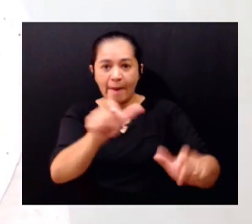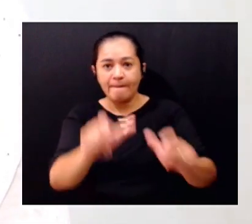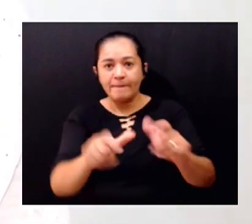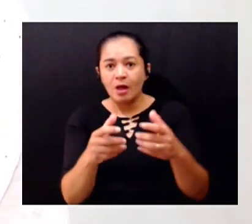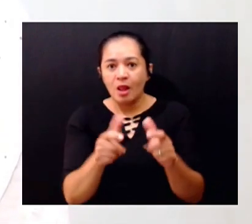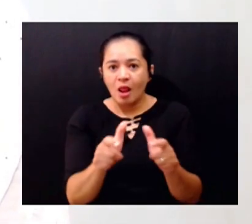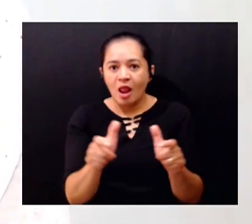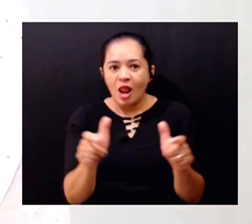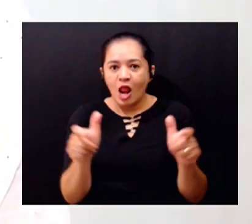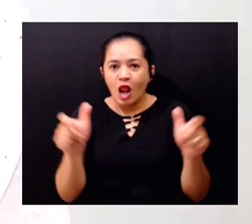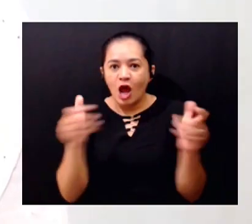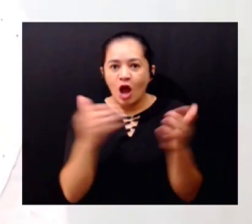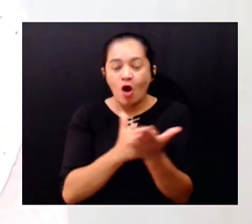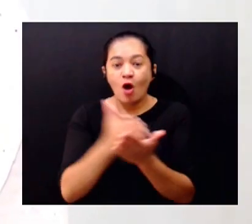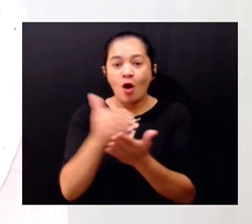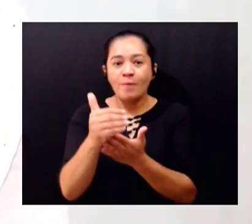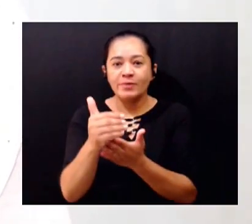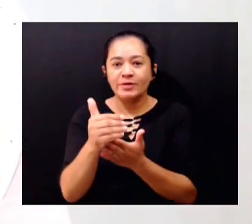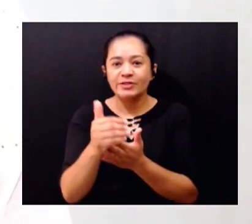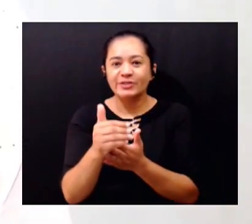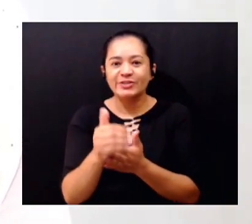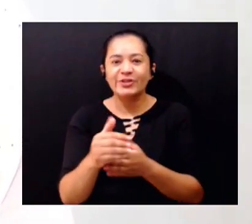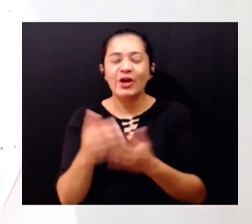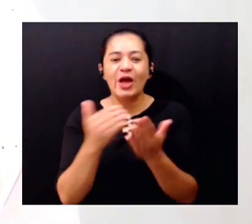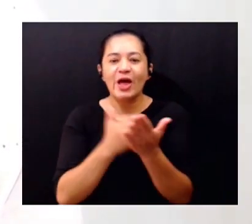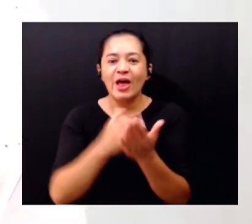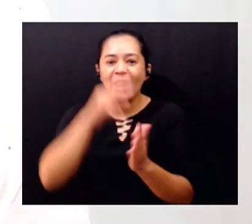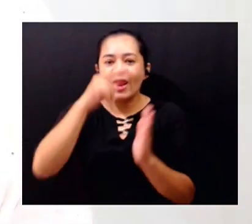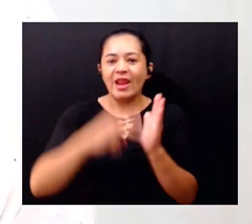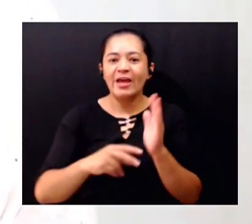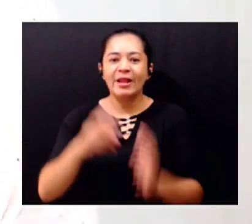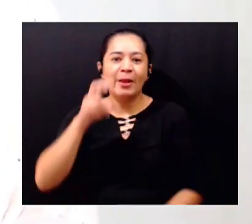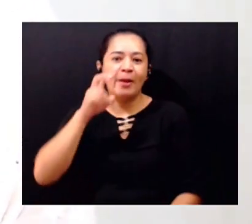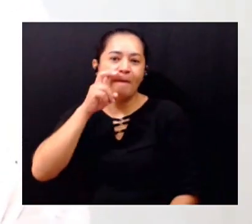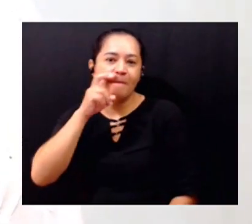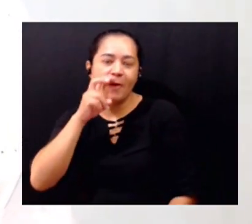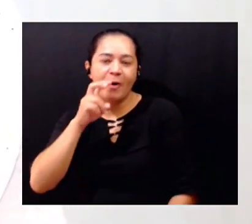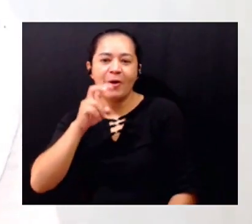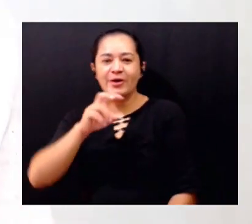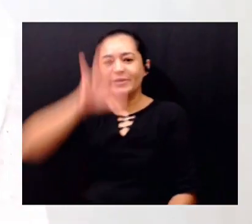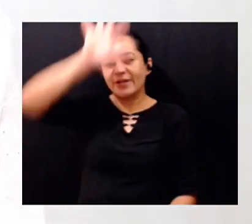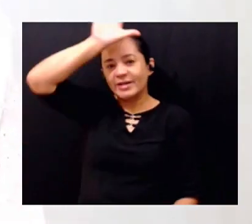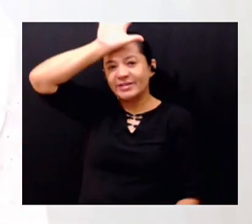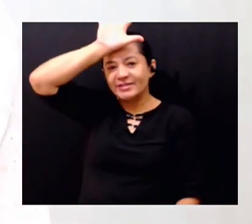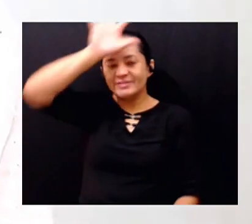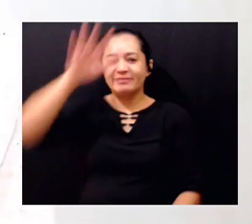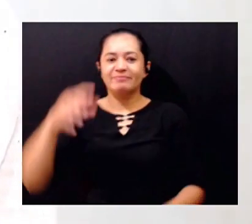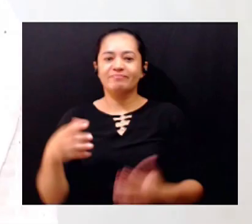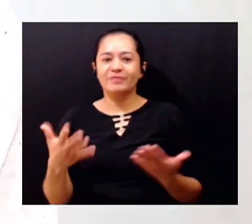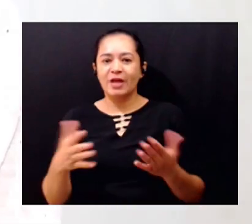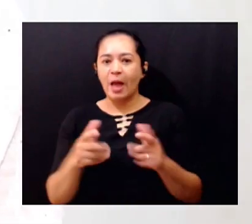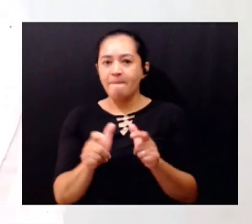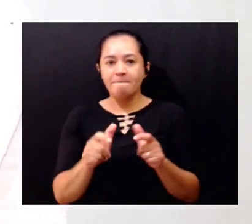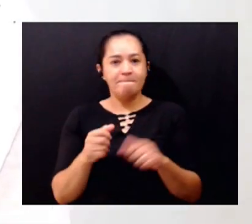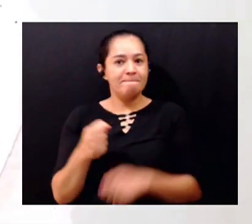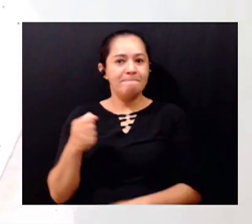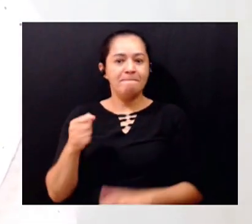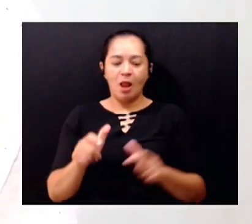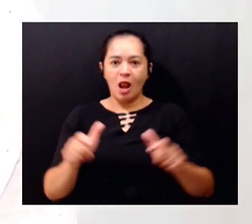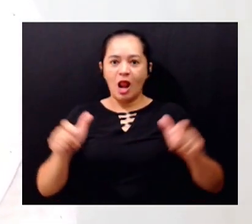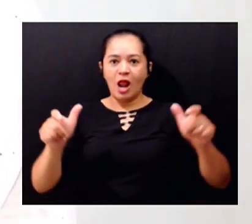lendo Mônica e Cebolinha. Se você for falar com os quadrinistas, a maior parte vai ter uma história falando de Mônica e